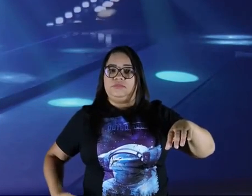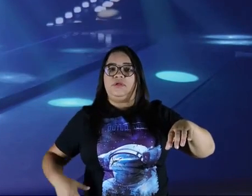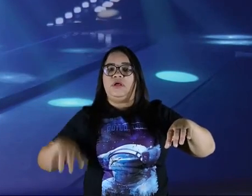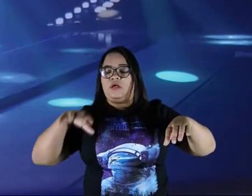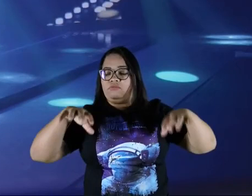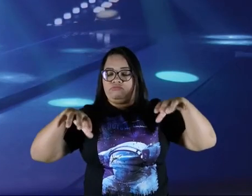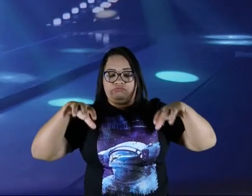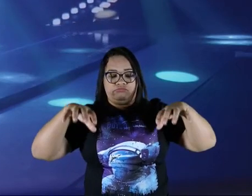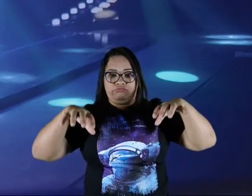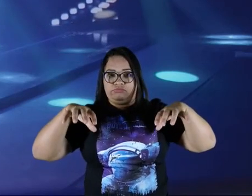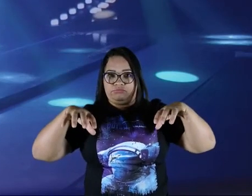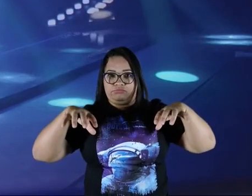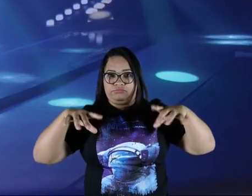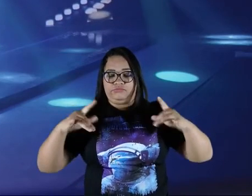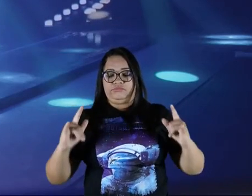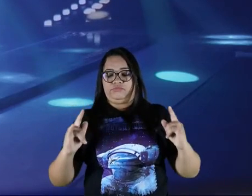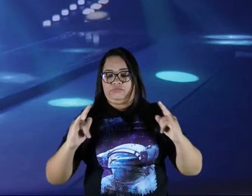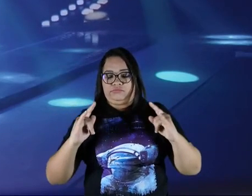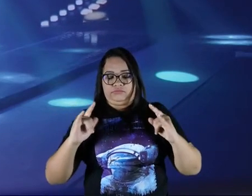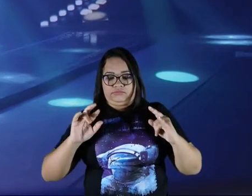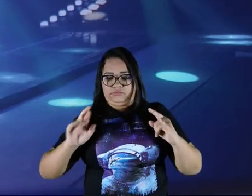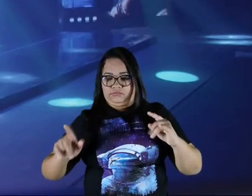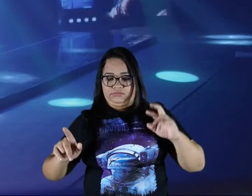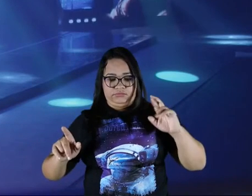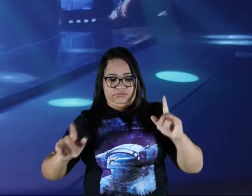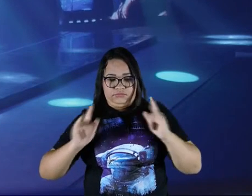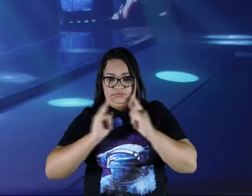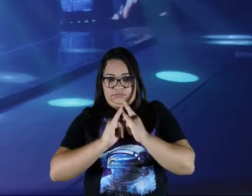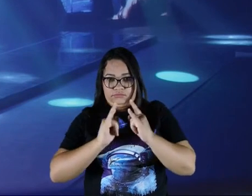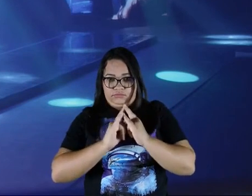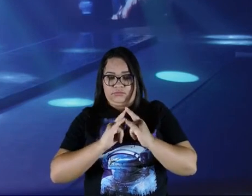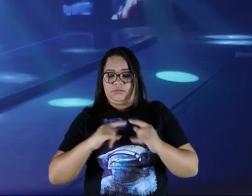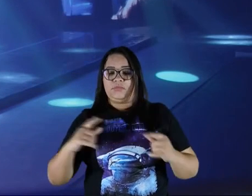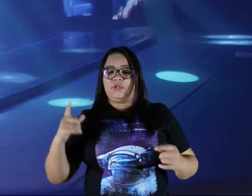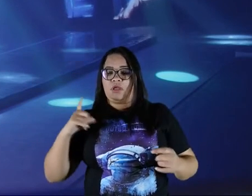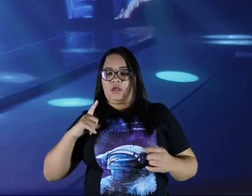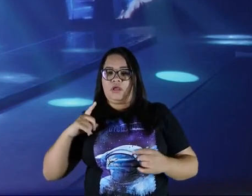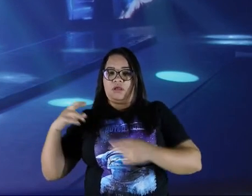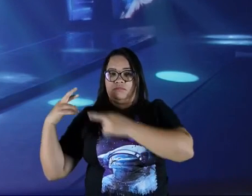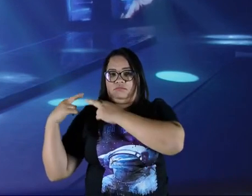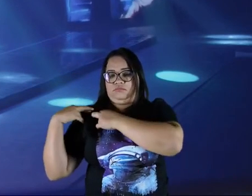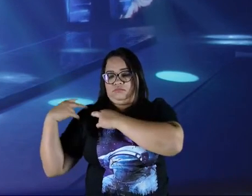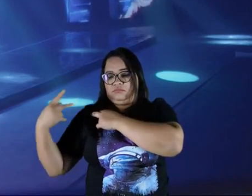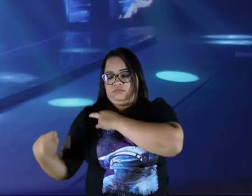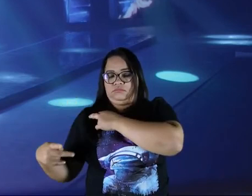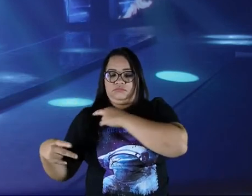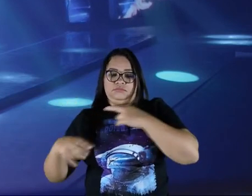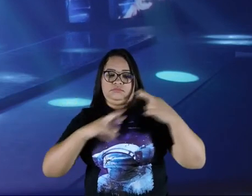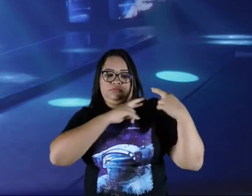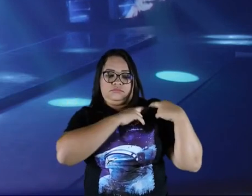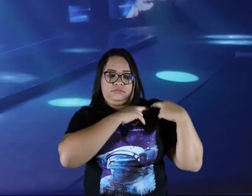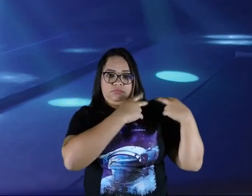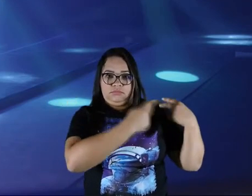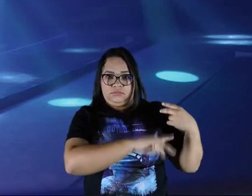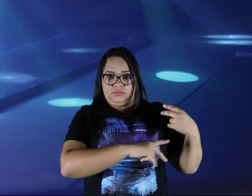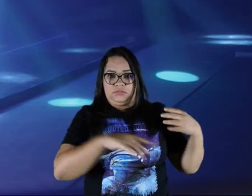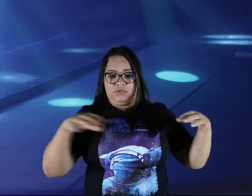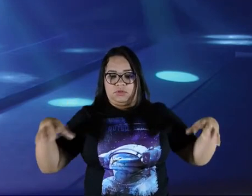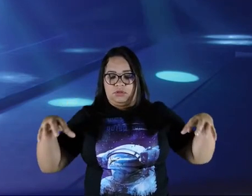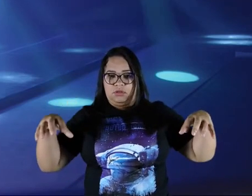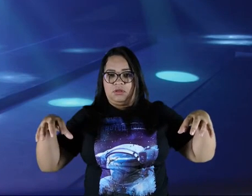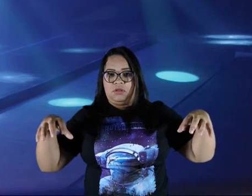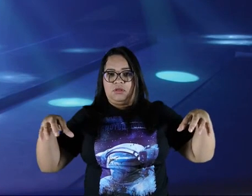uma dessas entidades a cumprir suas respectivas funções sem interferir nas atividades da